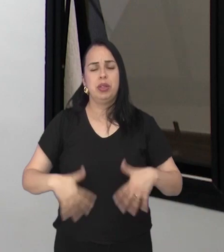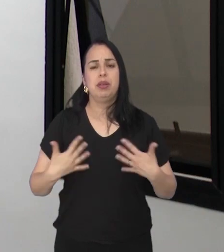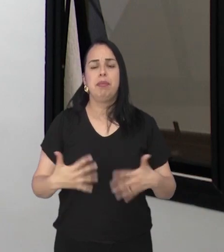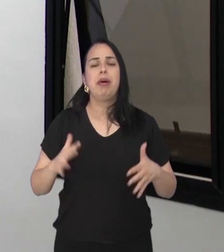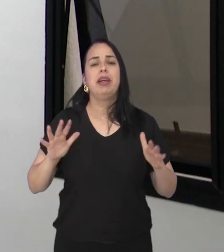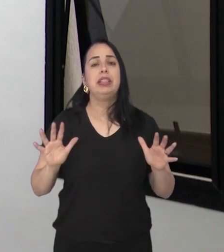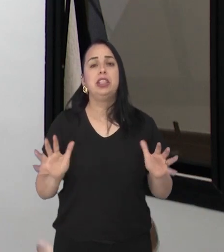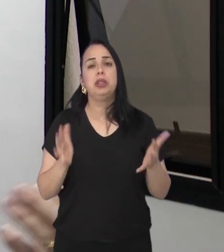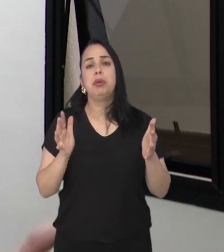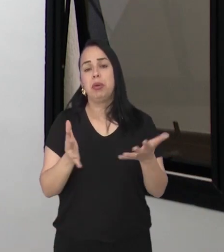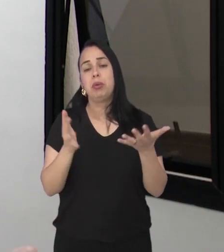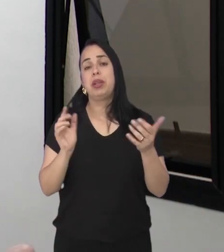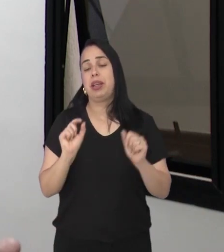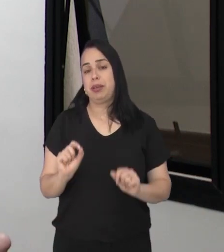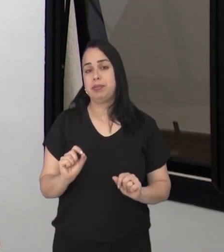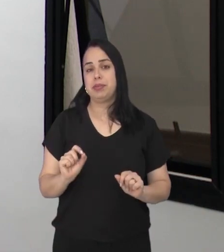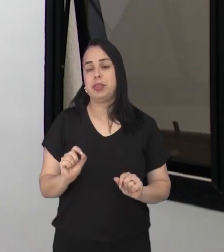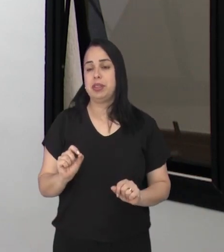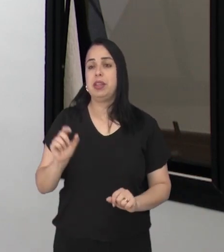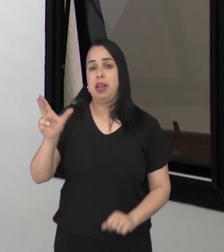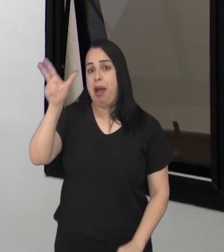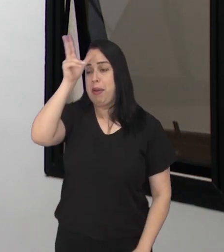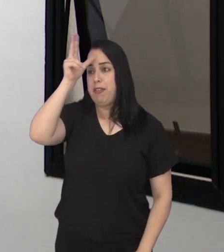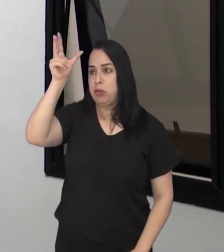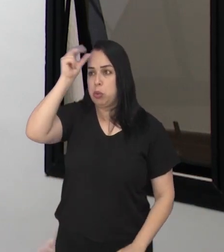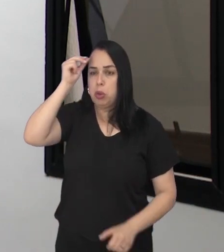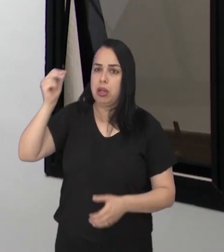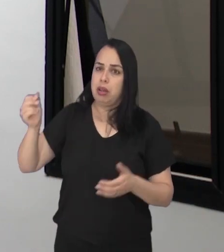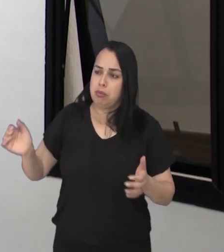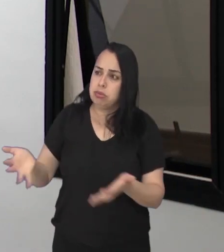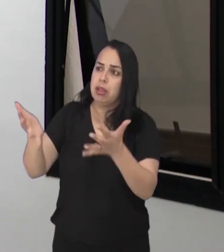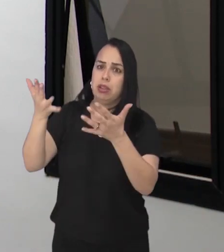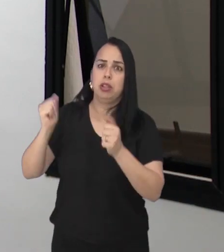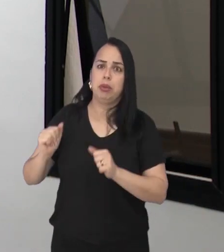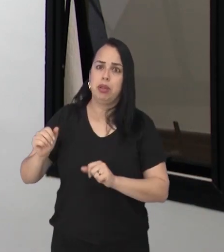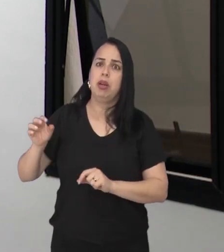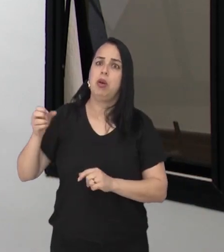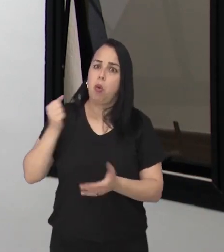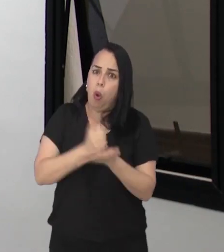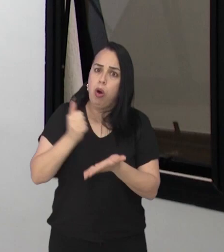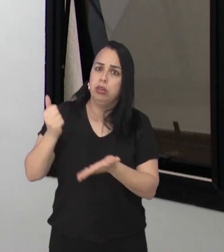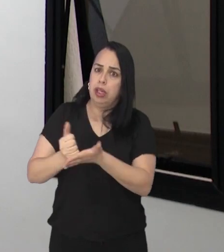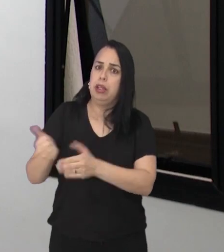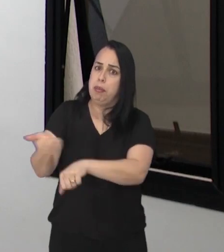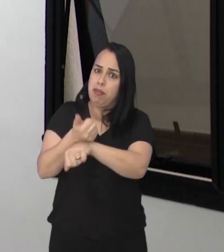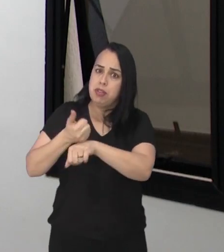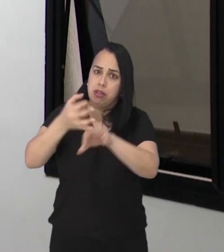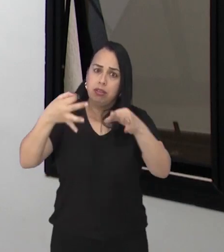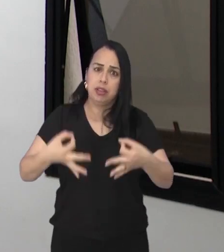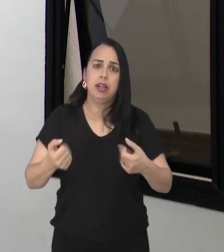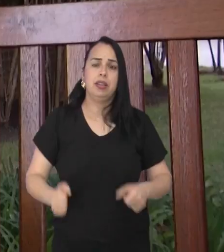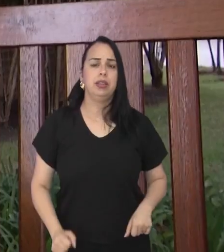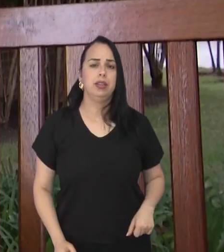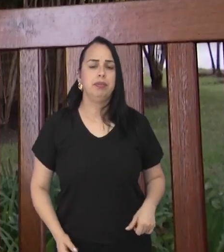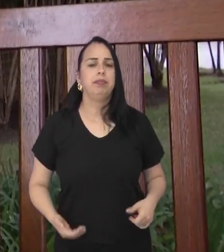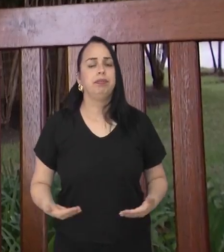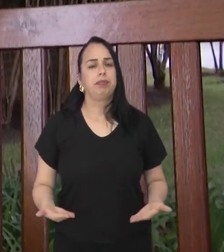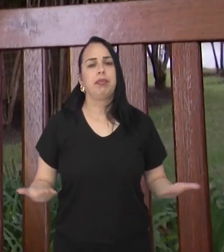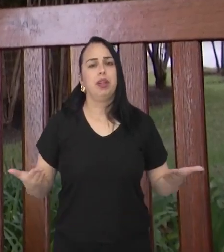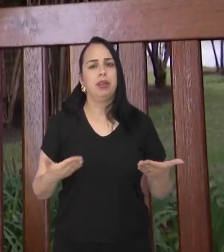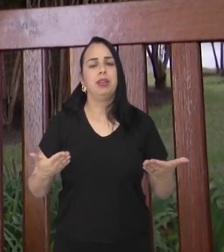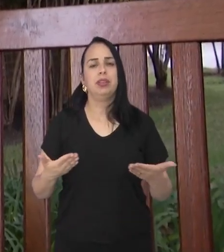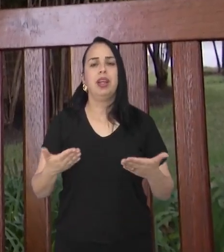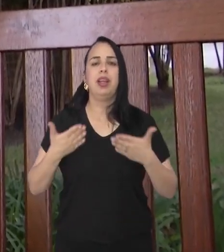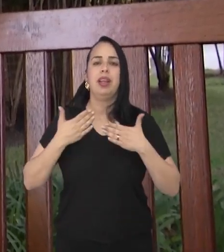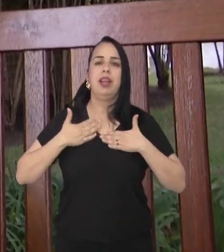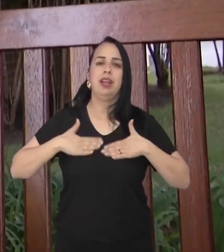importância, até para estimular o nosso executivo a trazer mais especialistas para tratar dessa área aqui na nossa cidade. Hoje, a